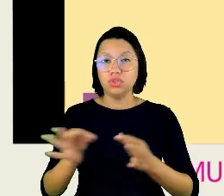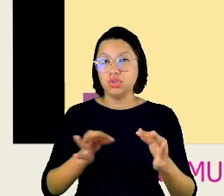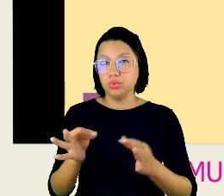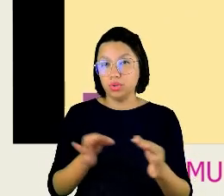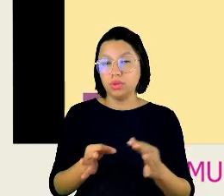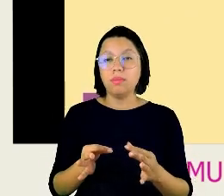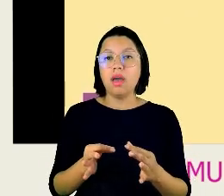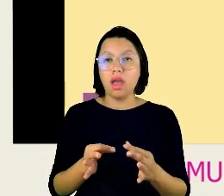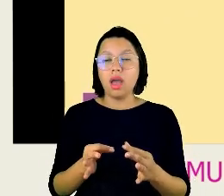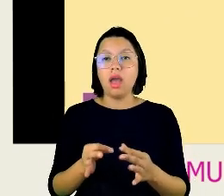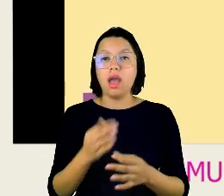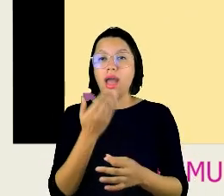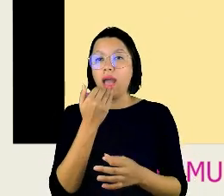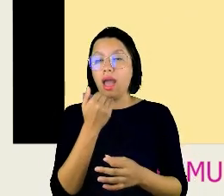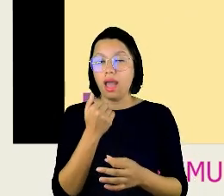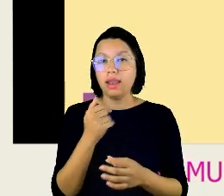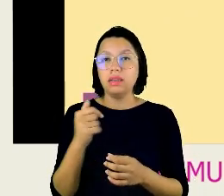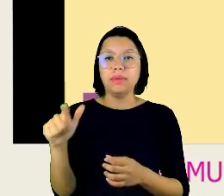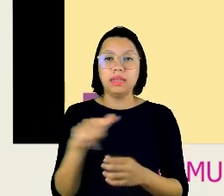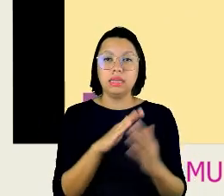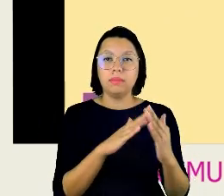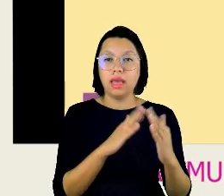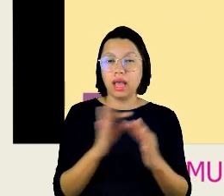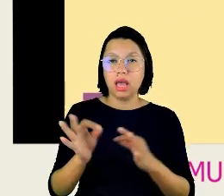preparar os alimentos, cuidar da casa,